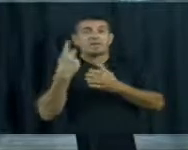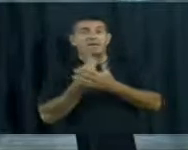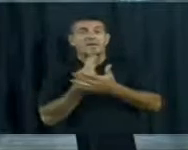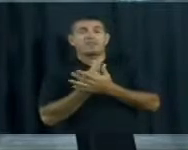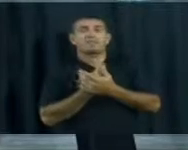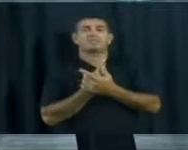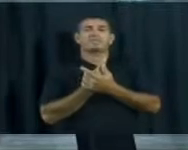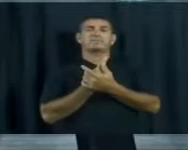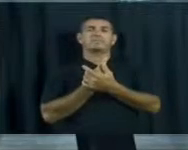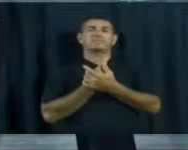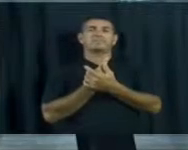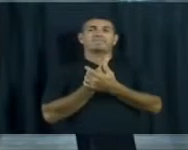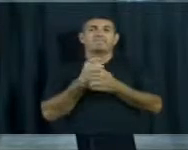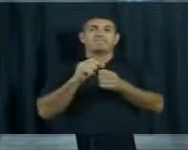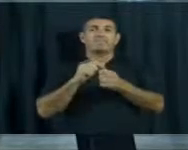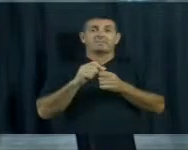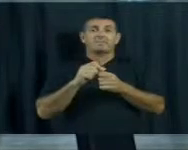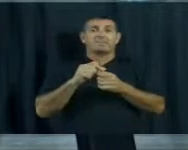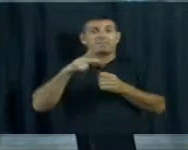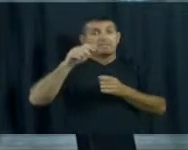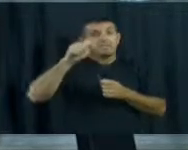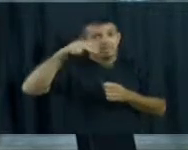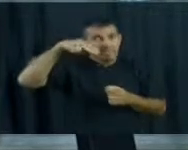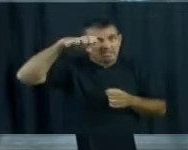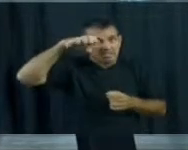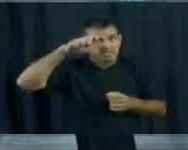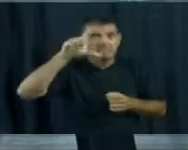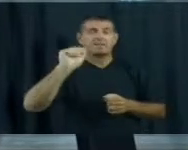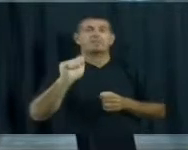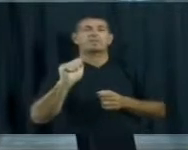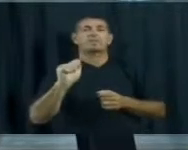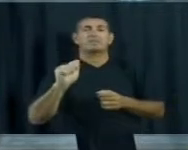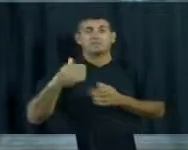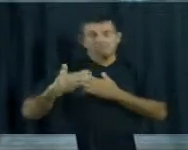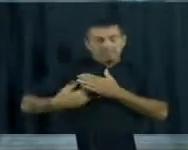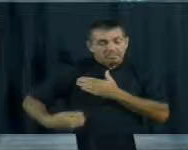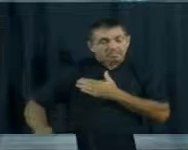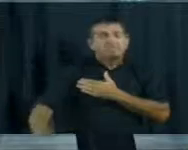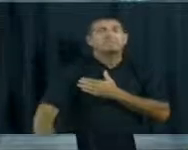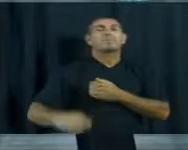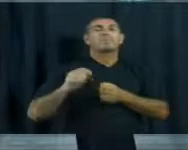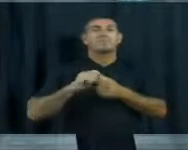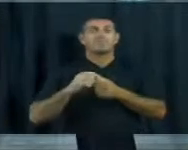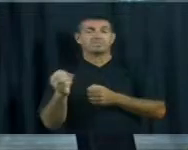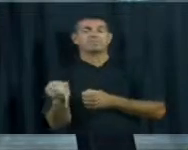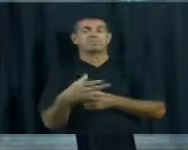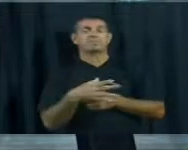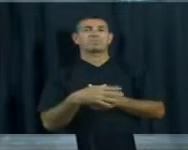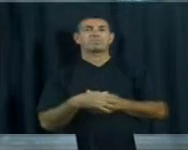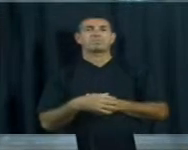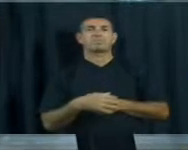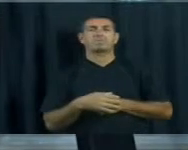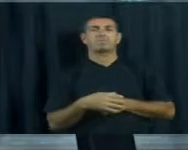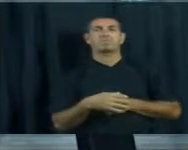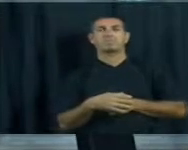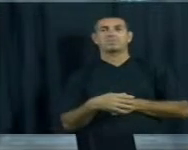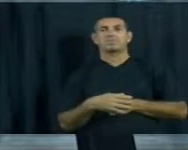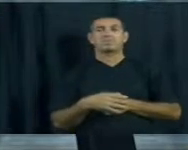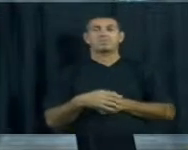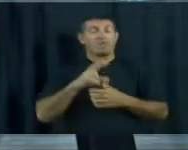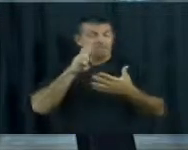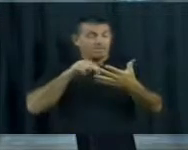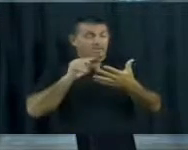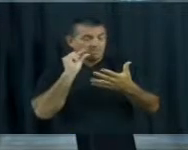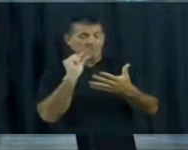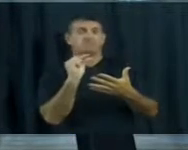uma panela. Antes dele ter essa perna mecânica, ele tinha feito a perna com uma panela. E ela fala assim, vou ler só a parte